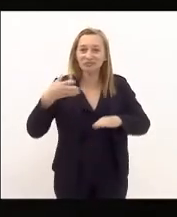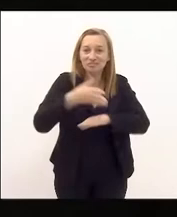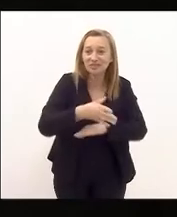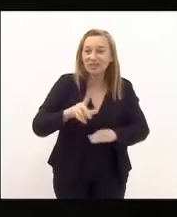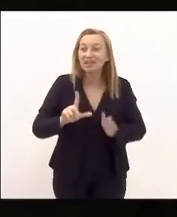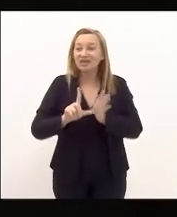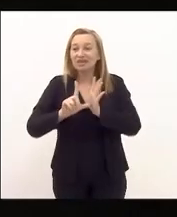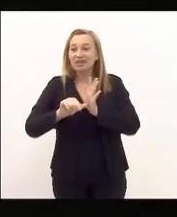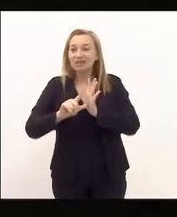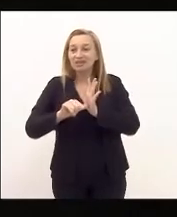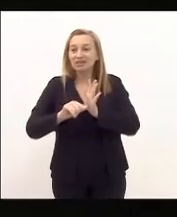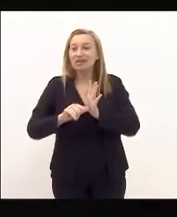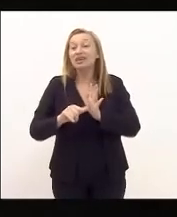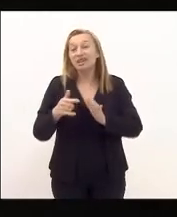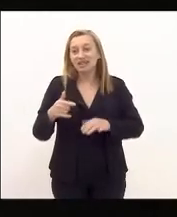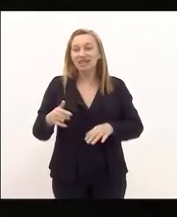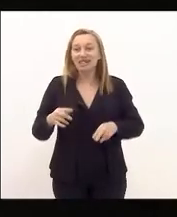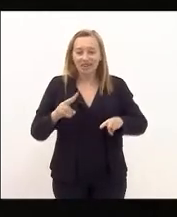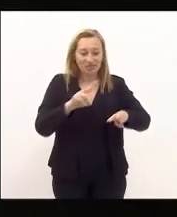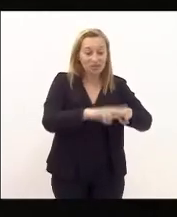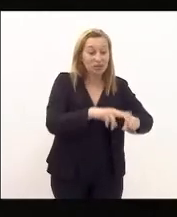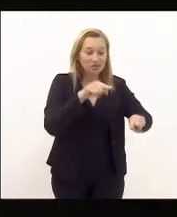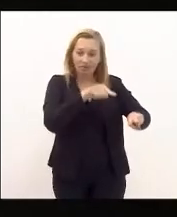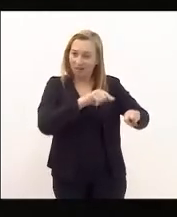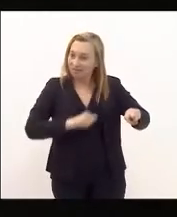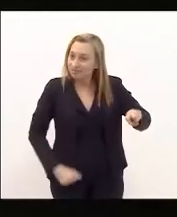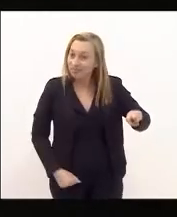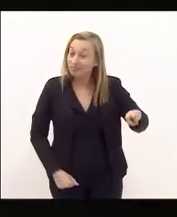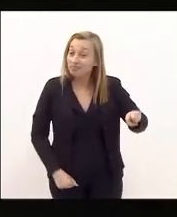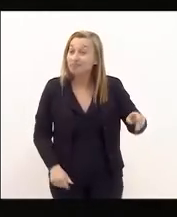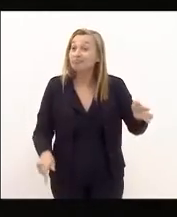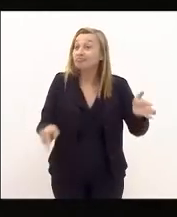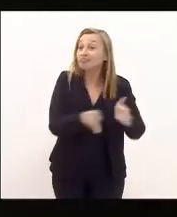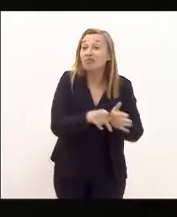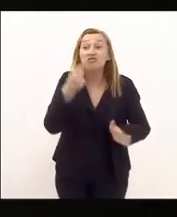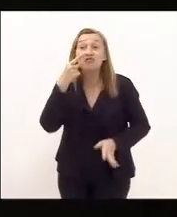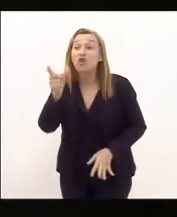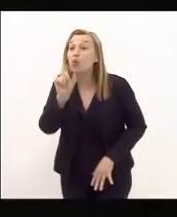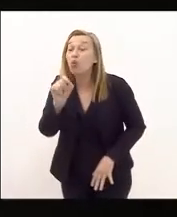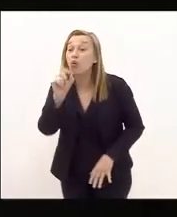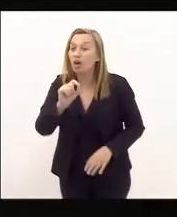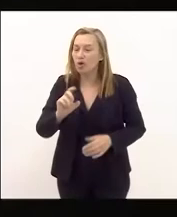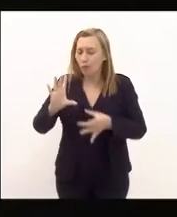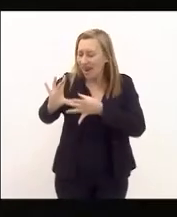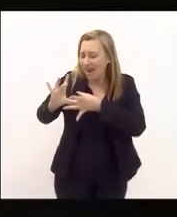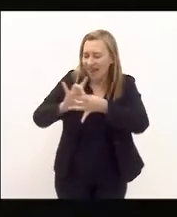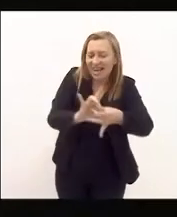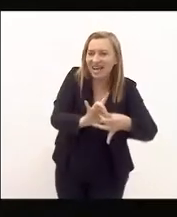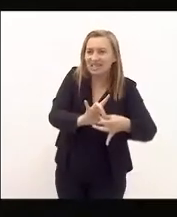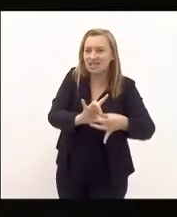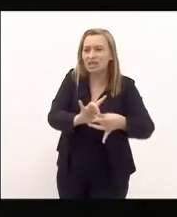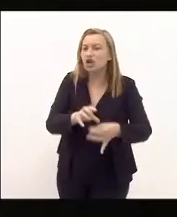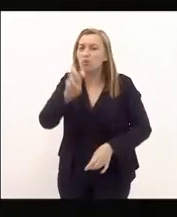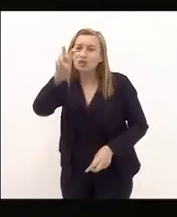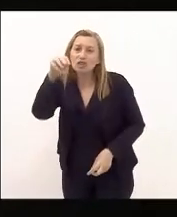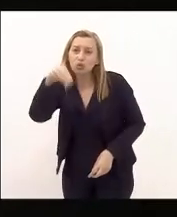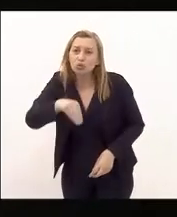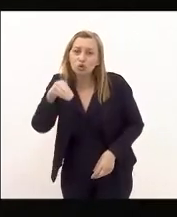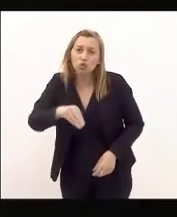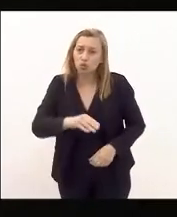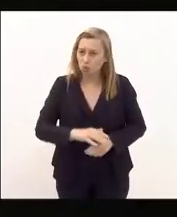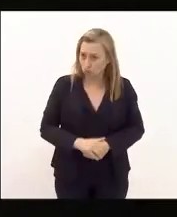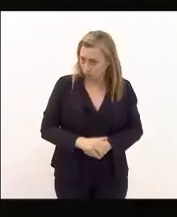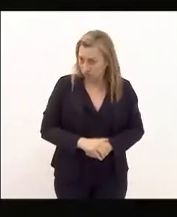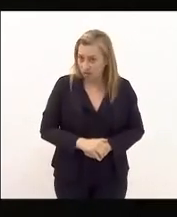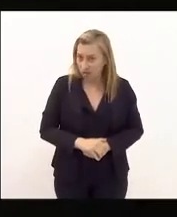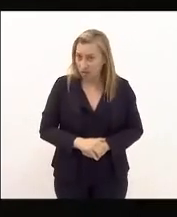de um presídio desse. E esse projeto prevê uma alça de ligação que, com 5 minutos,